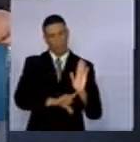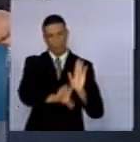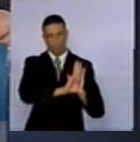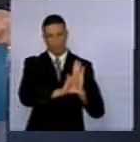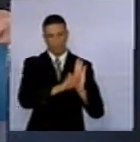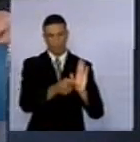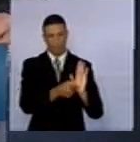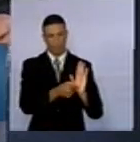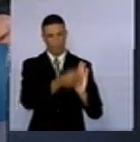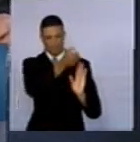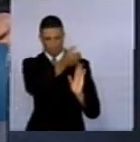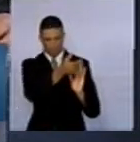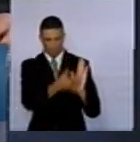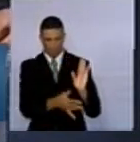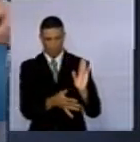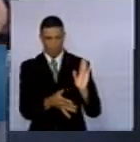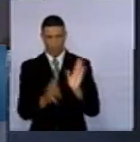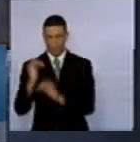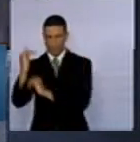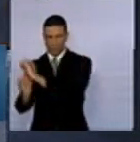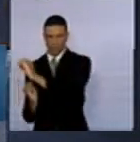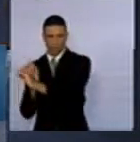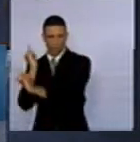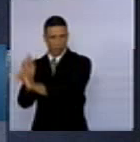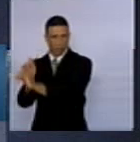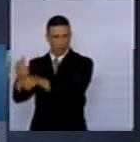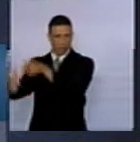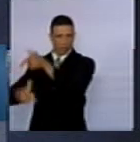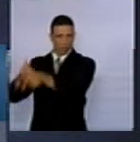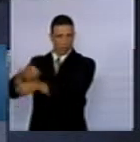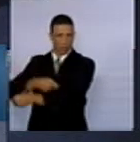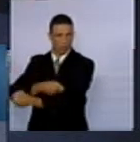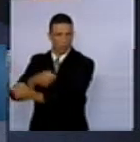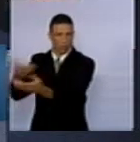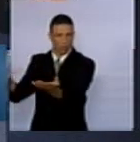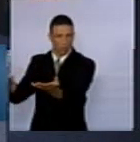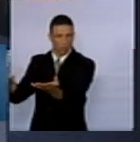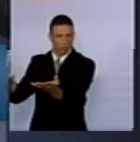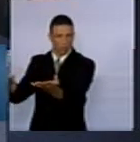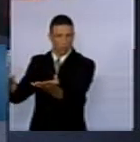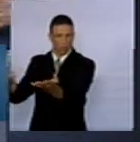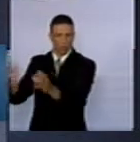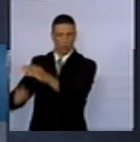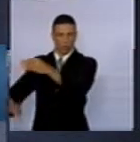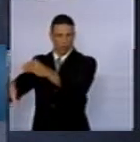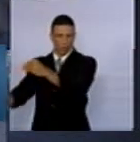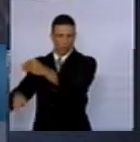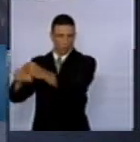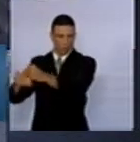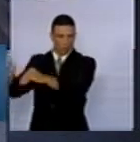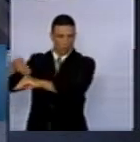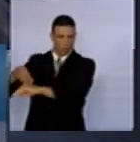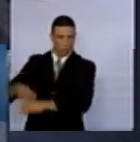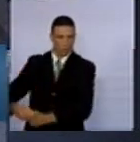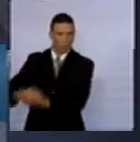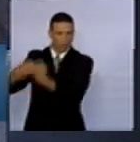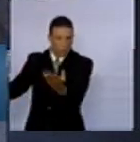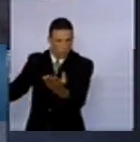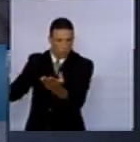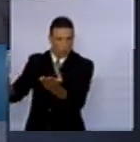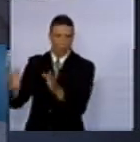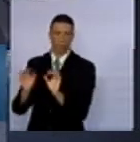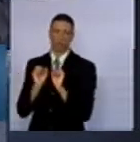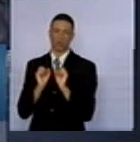é ela não virou um serviço adicionado mas ela poderá se transformar no serviço adicionado se caso